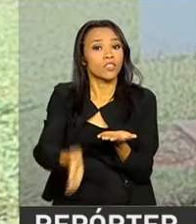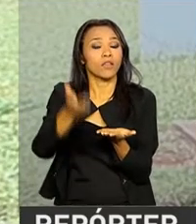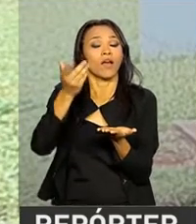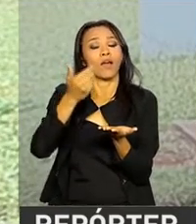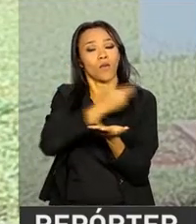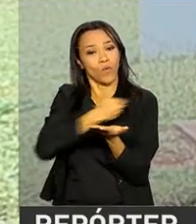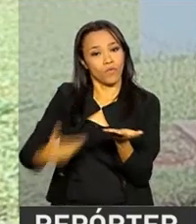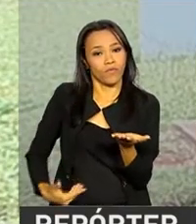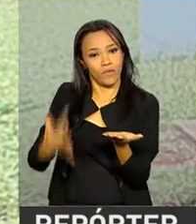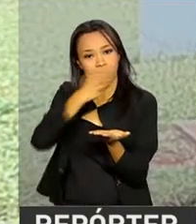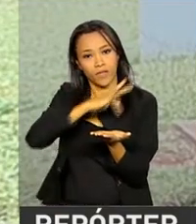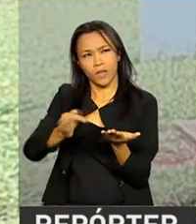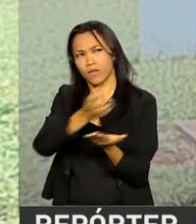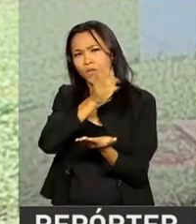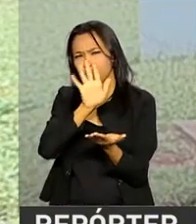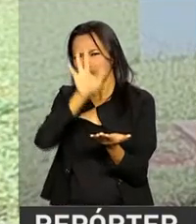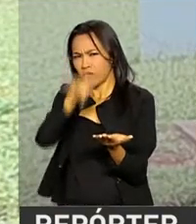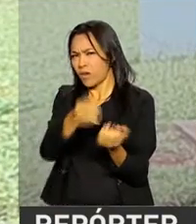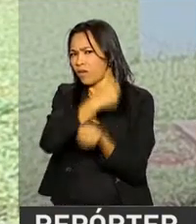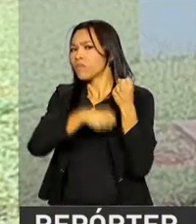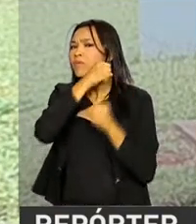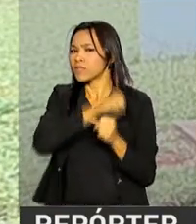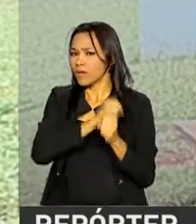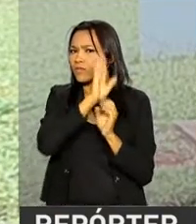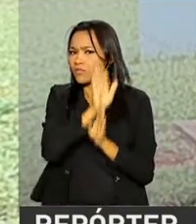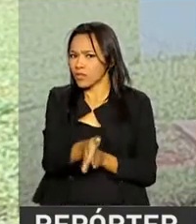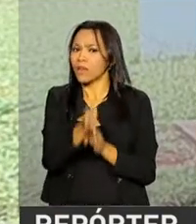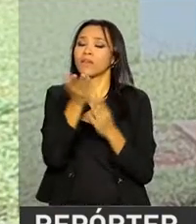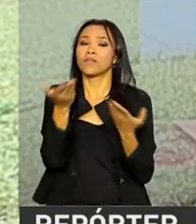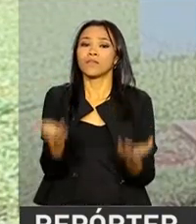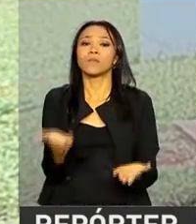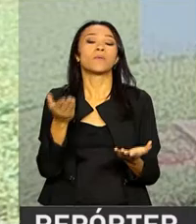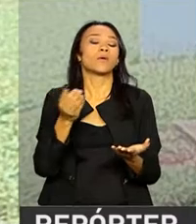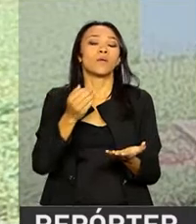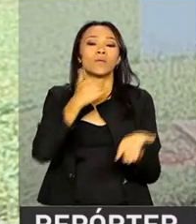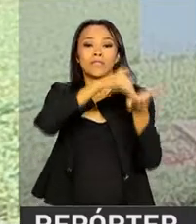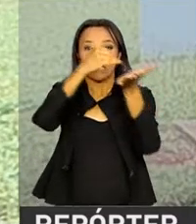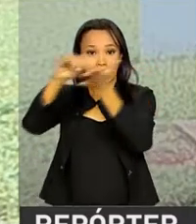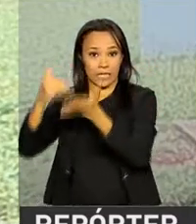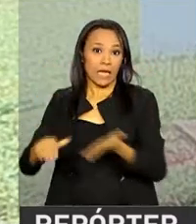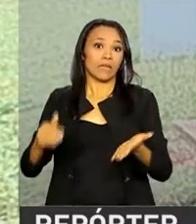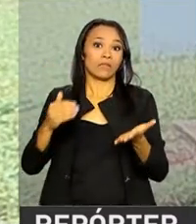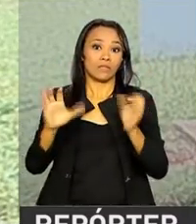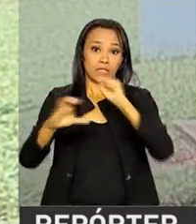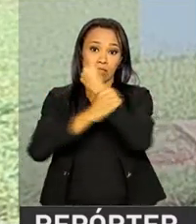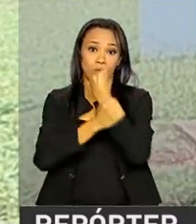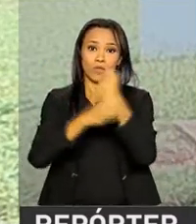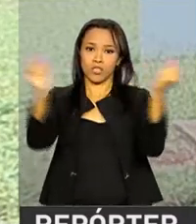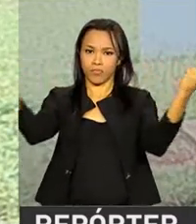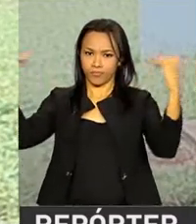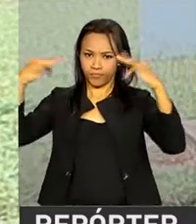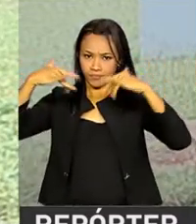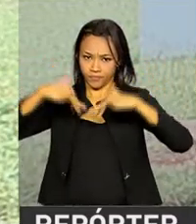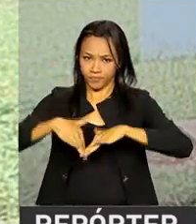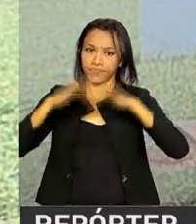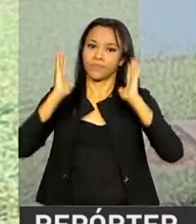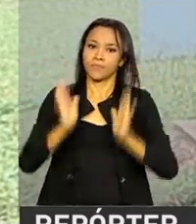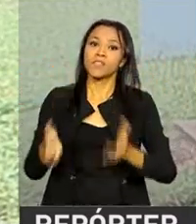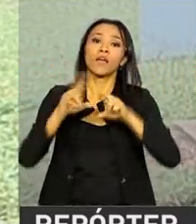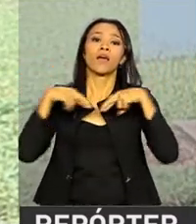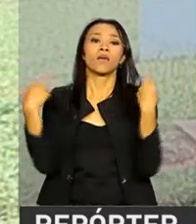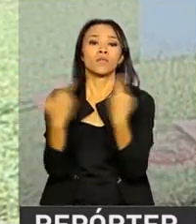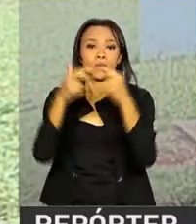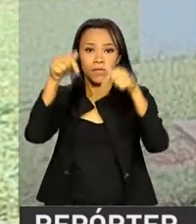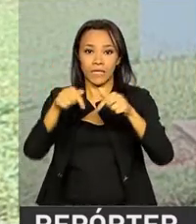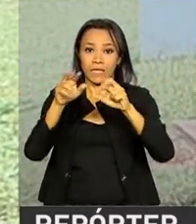governo no final do ano passado o secretário de segurança então já chegaram aqui no ministério da justiça essa reunião começa agora e depois